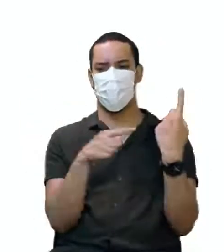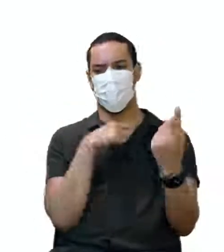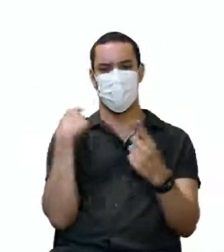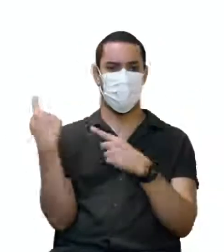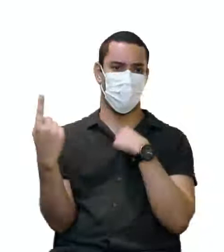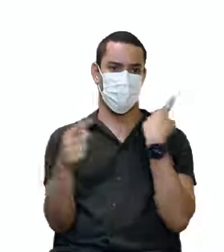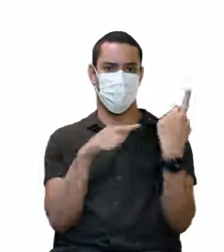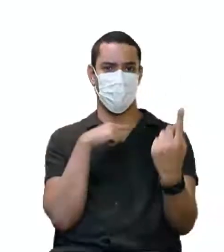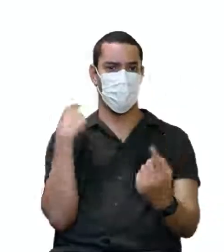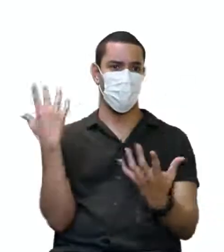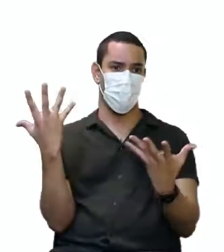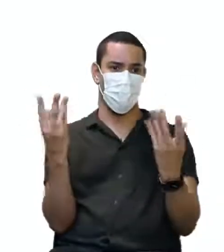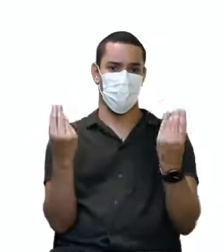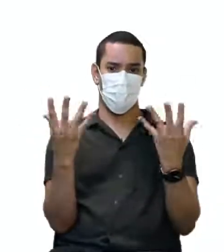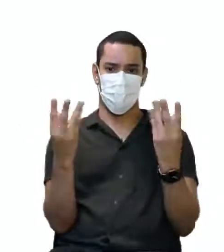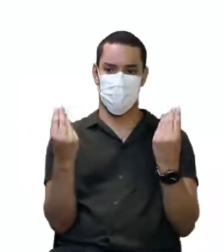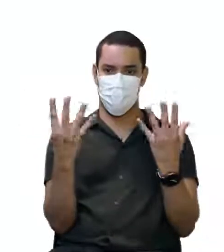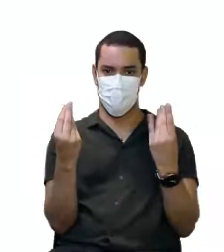Muitos morreram.